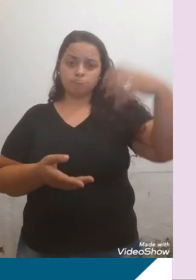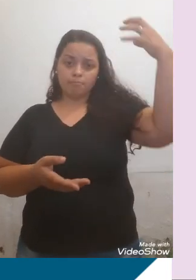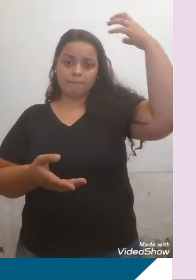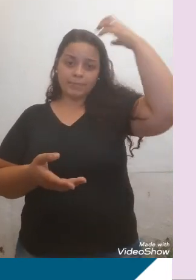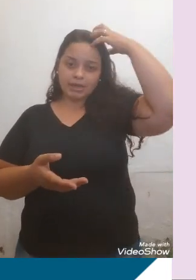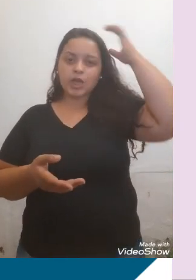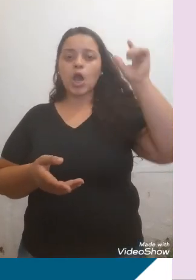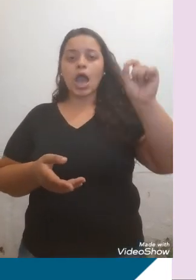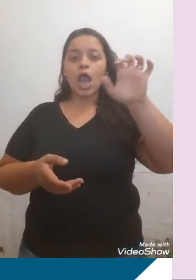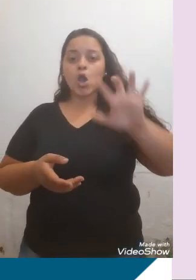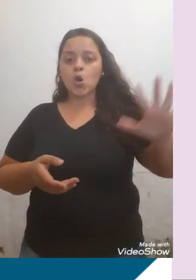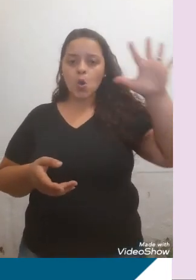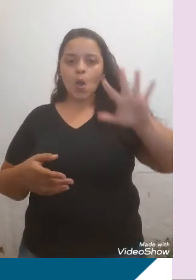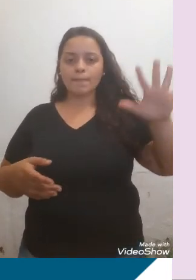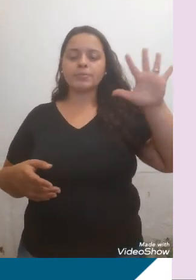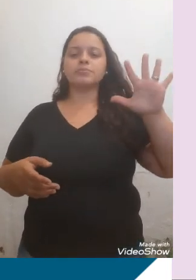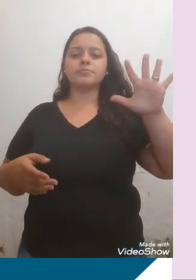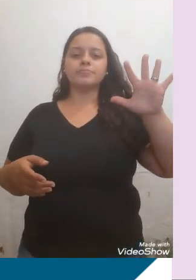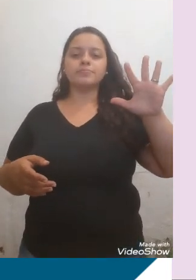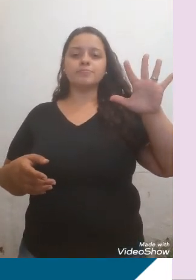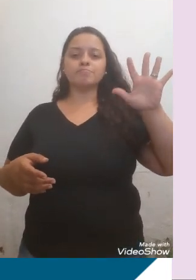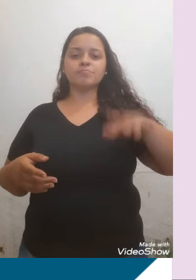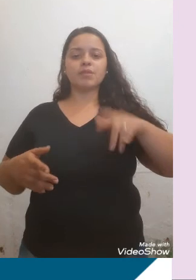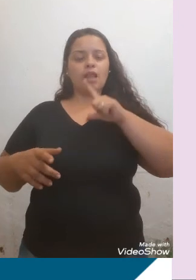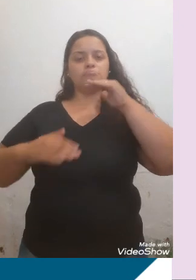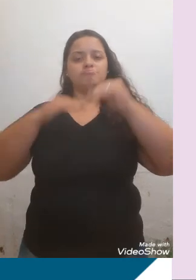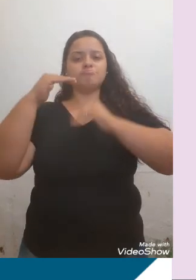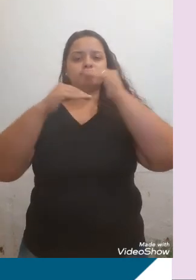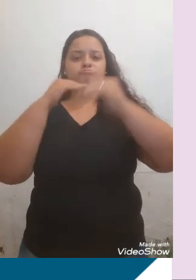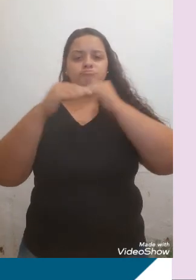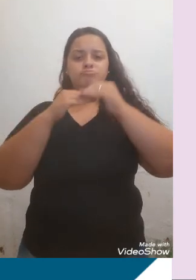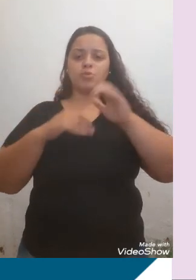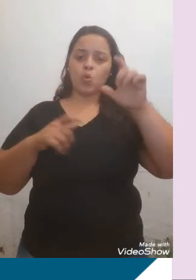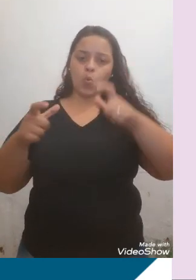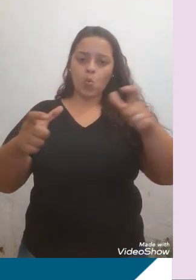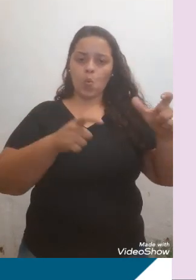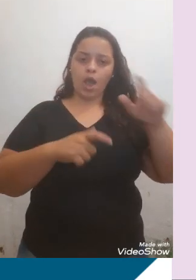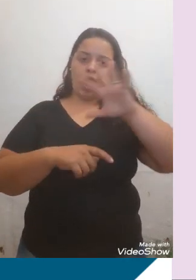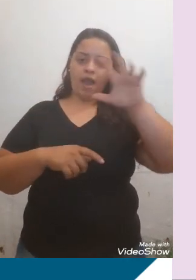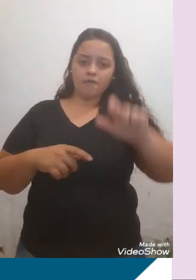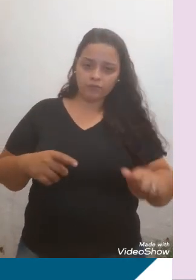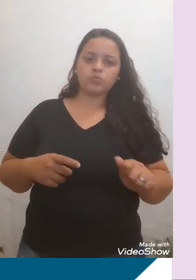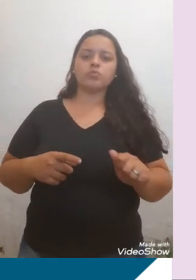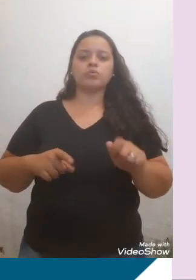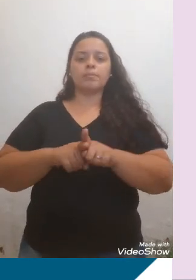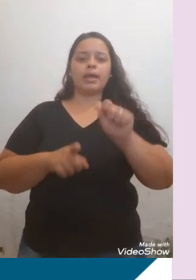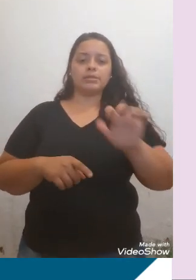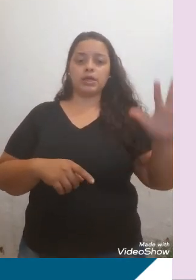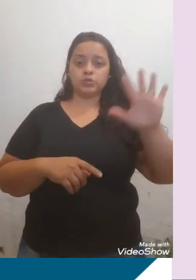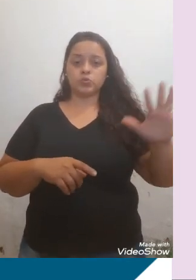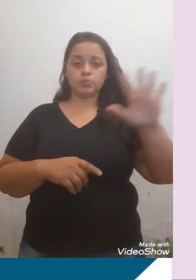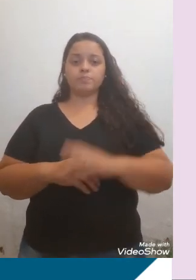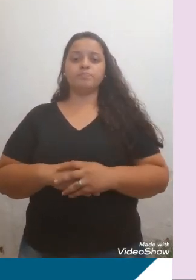as nações europeias estavam nesse momento desenvolvendo nos territórios africanos e